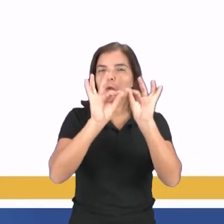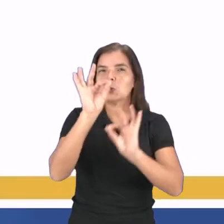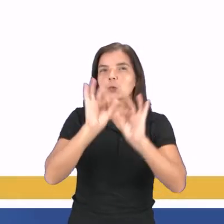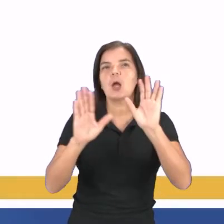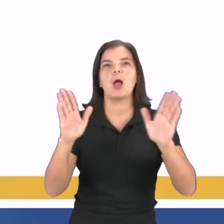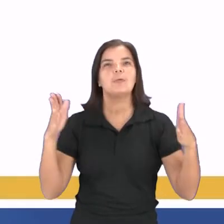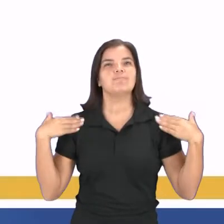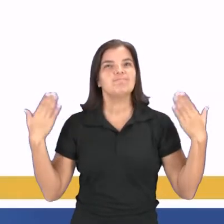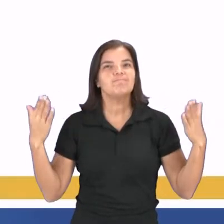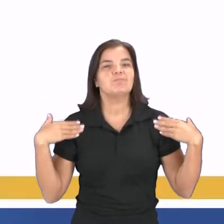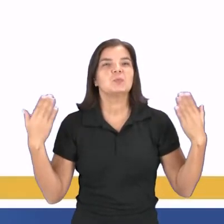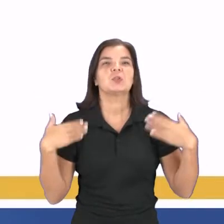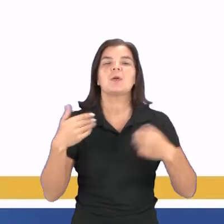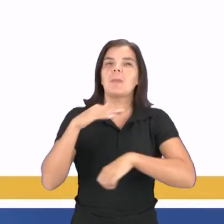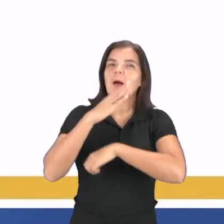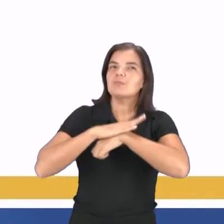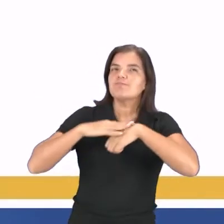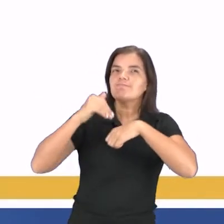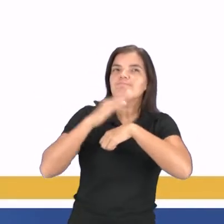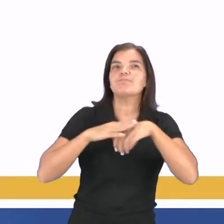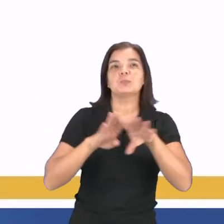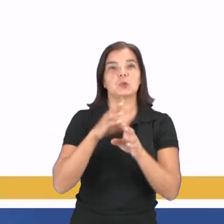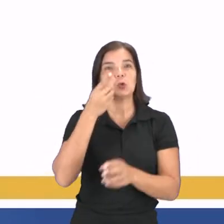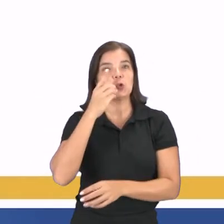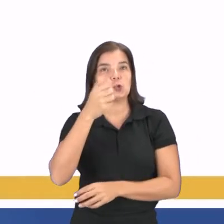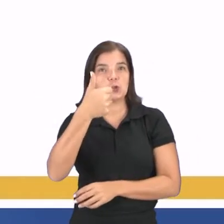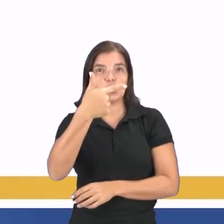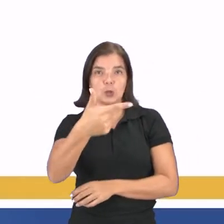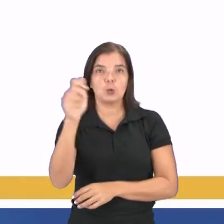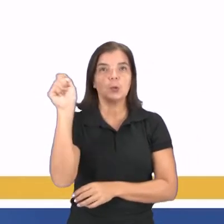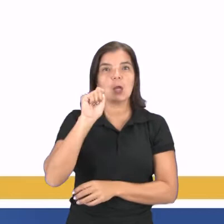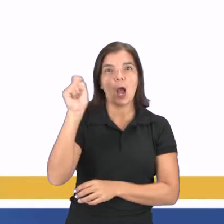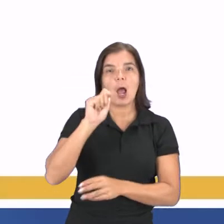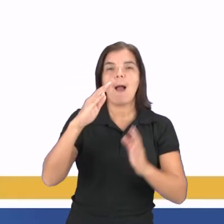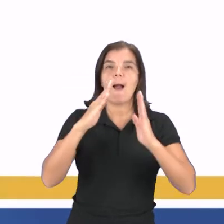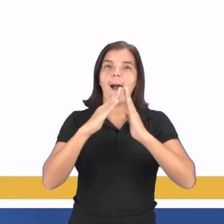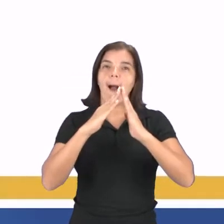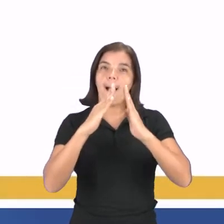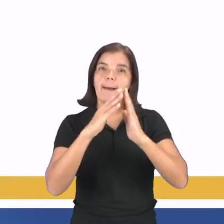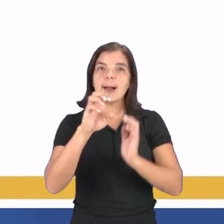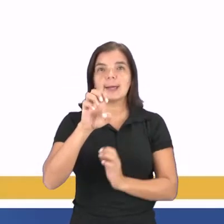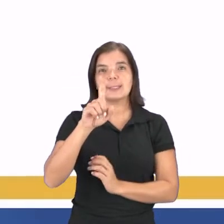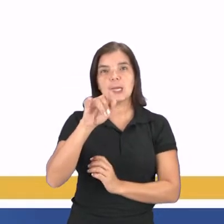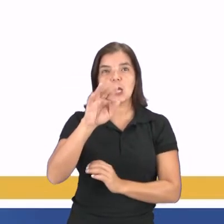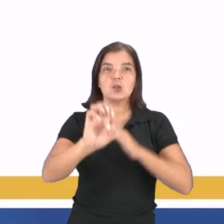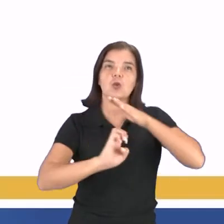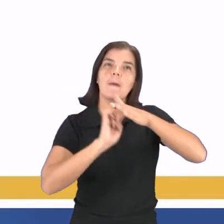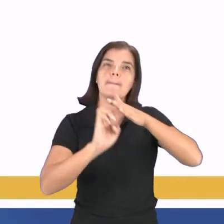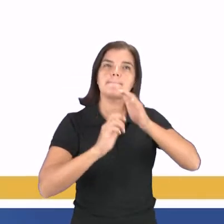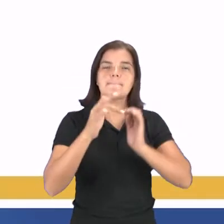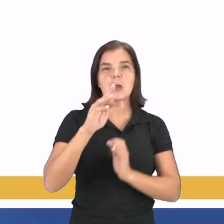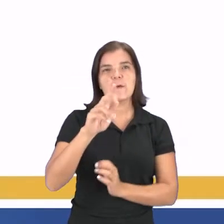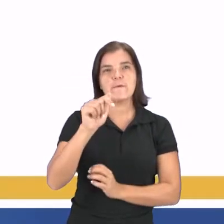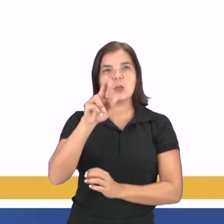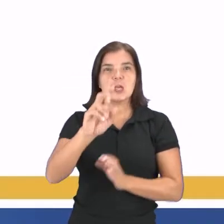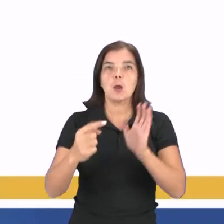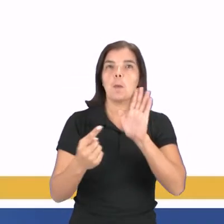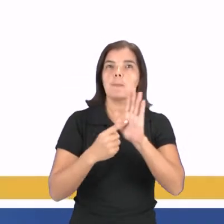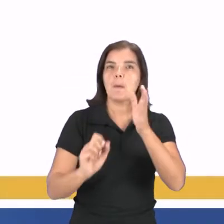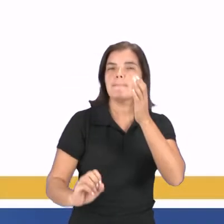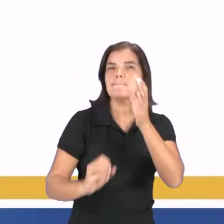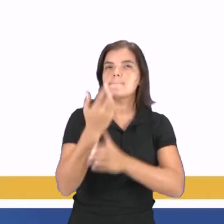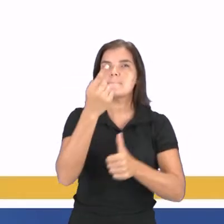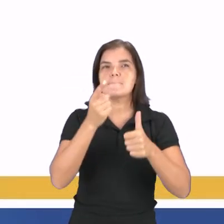alegres às modinhas mais melancólicas. No dia 2 de agosto, a Casa Edison, empresa de Figner, lançava o